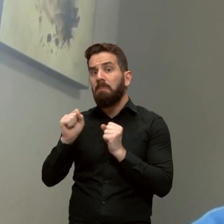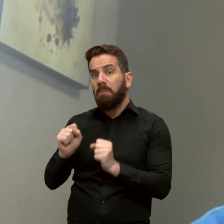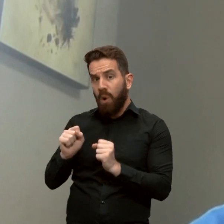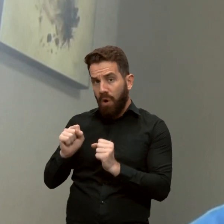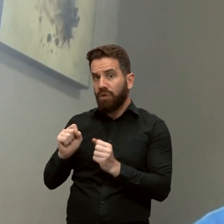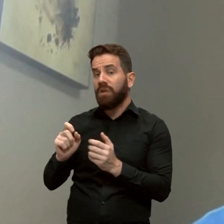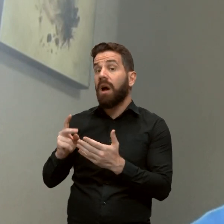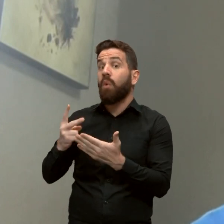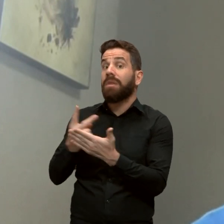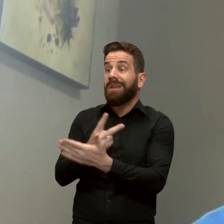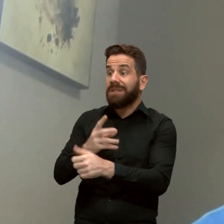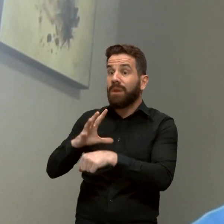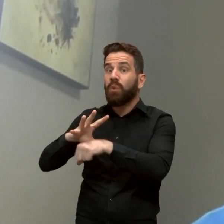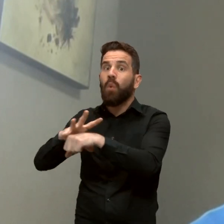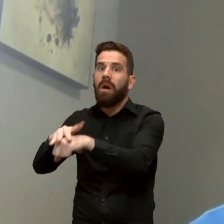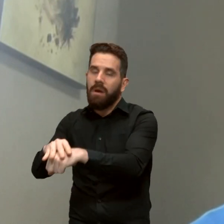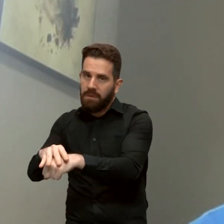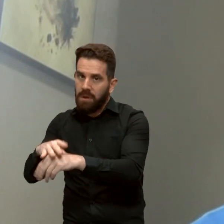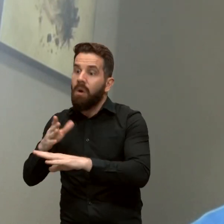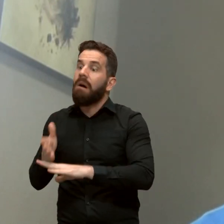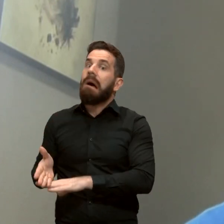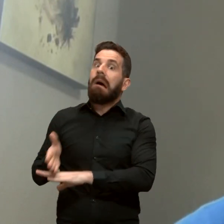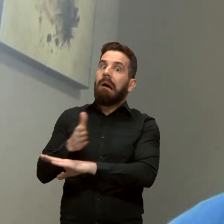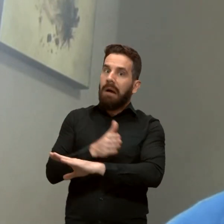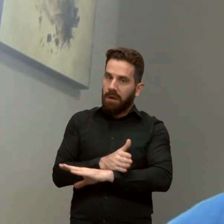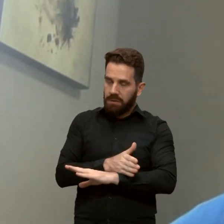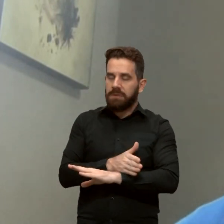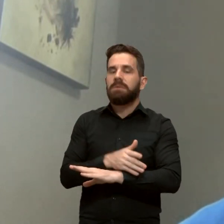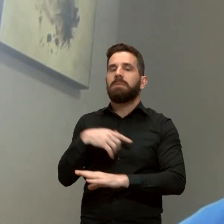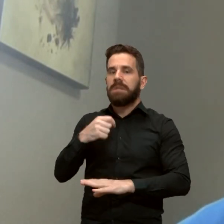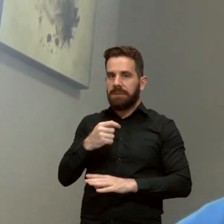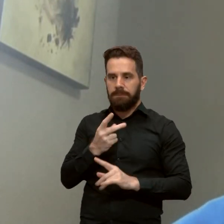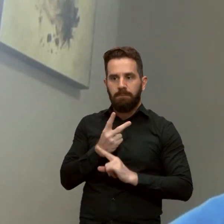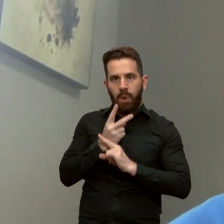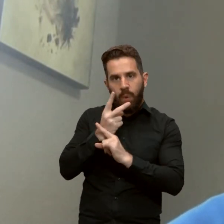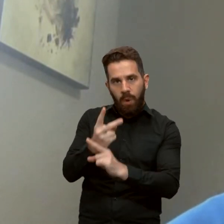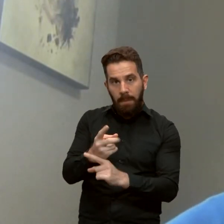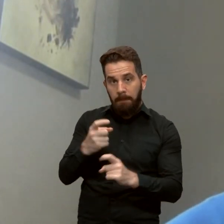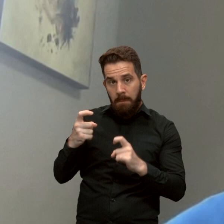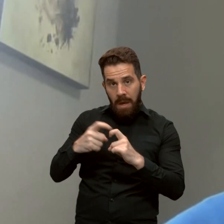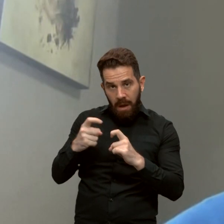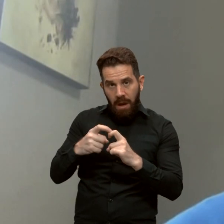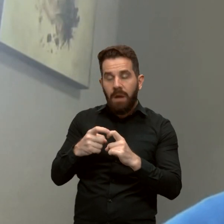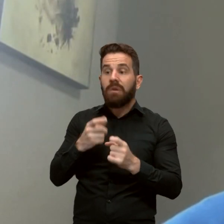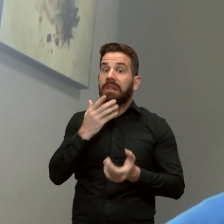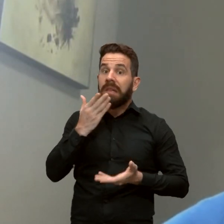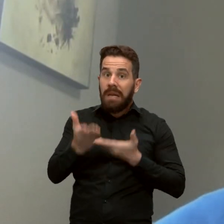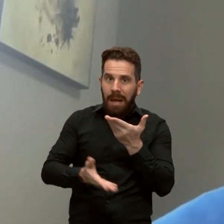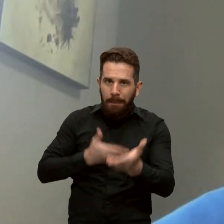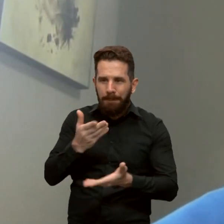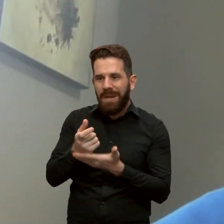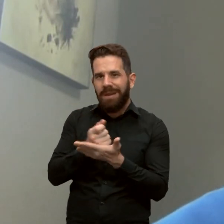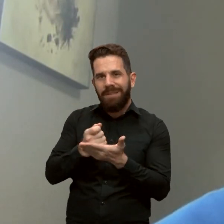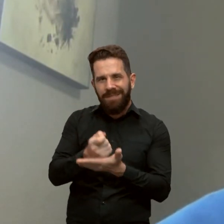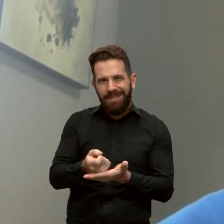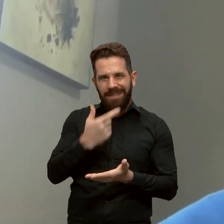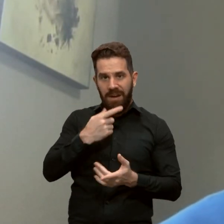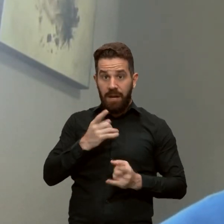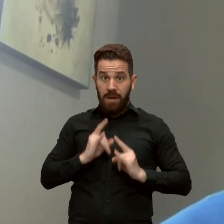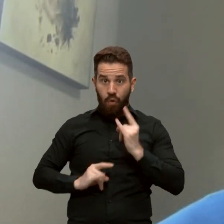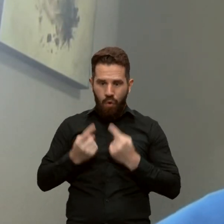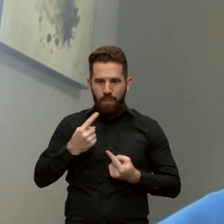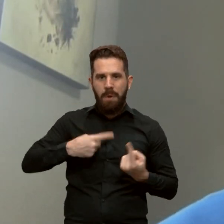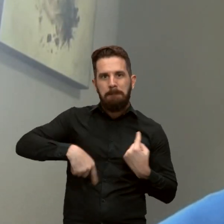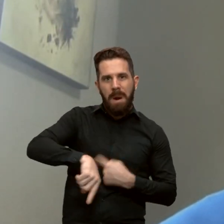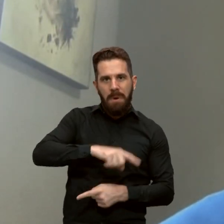precisam ser prevenidos, né? Então, a terapia de reposição, ela serve tanto para diminuir o risco, diminuir os